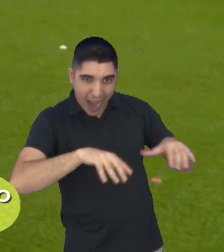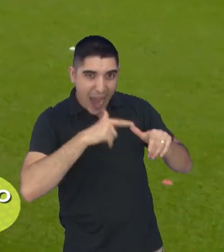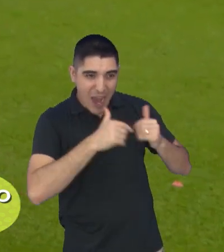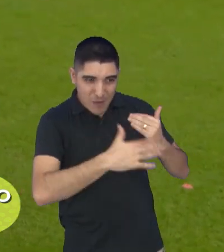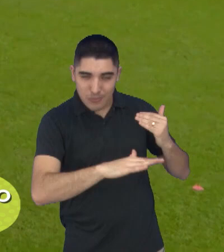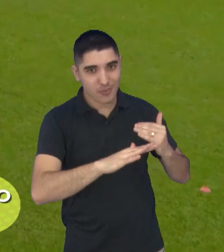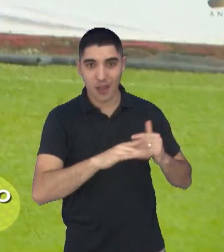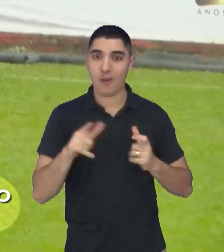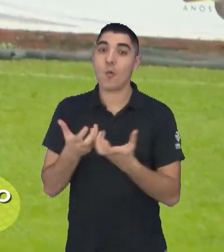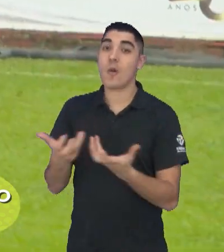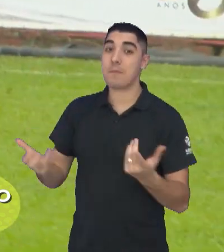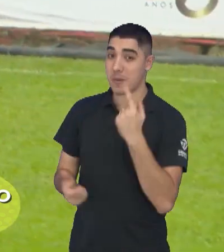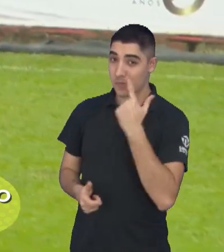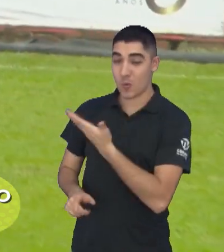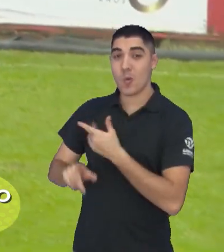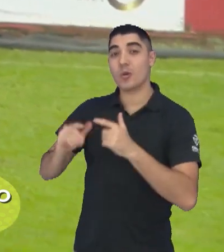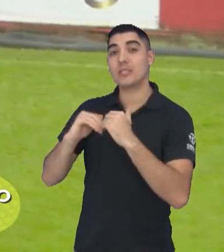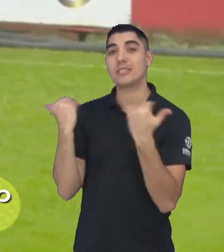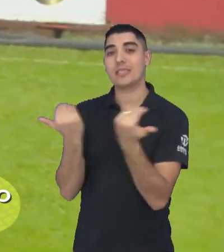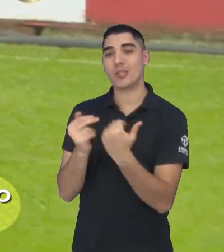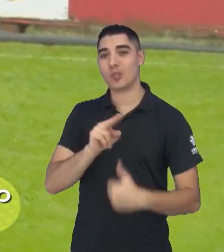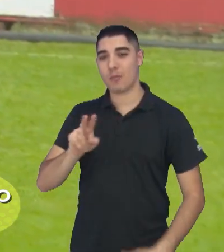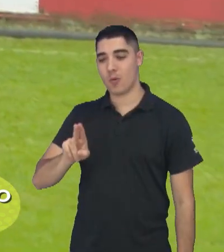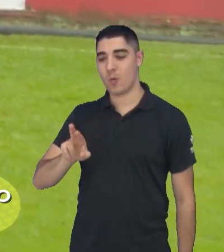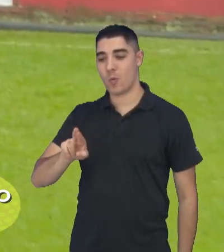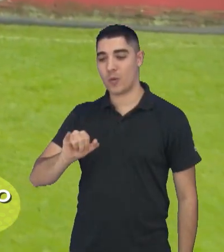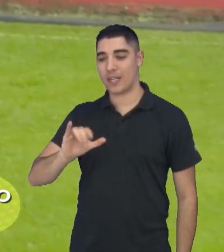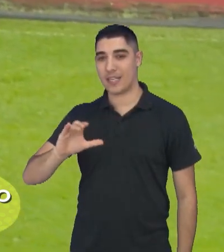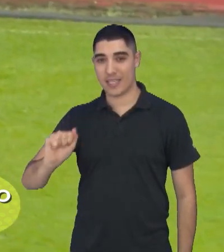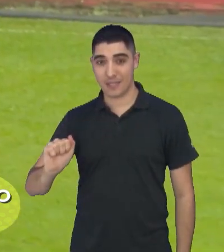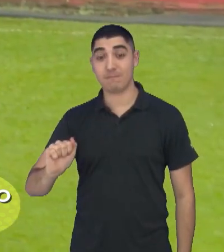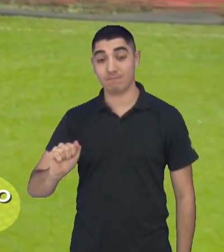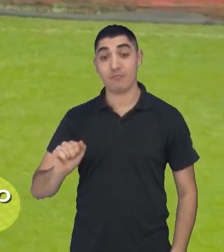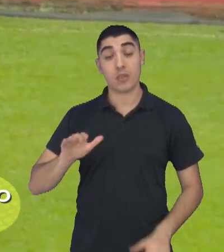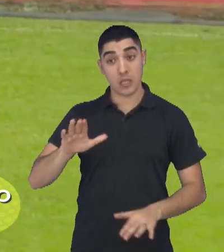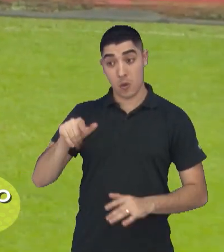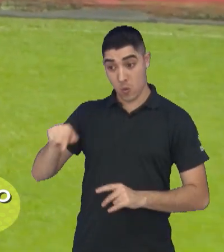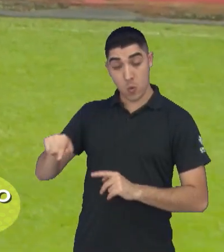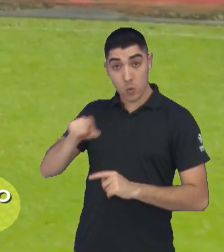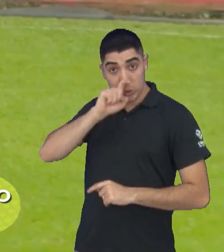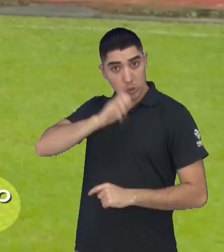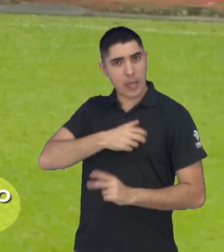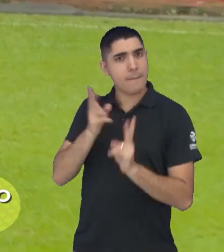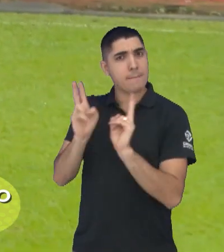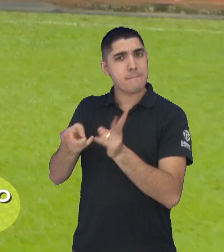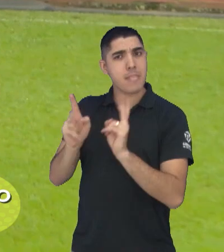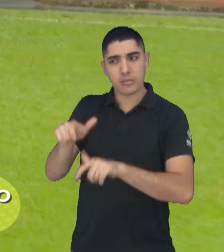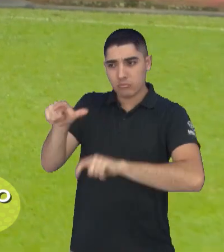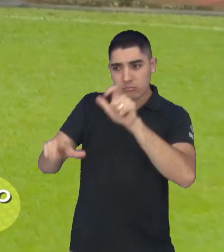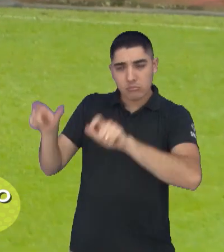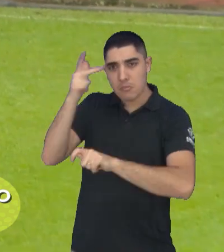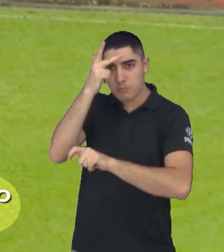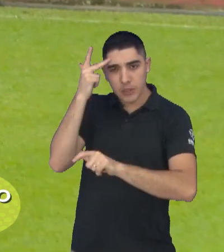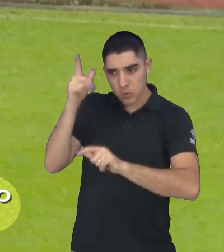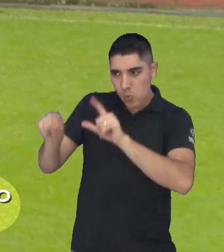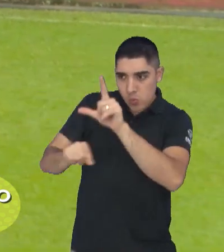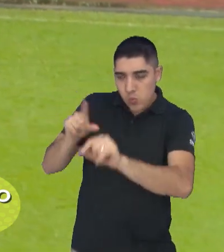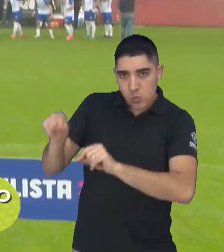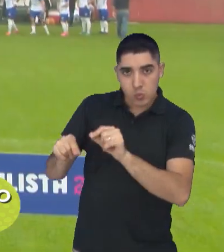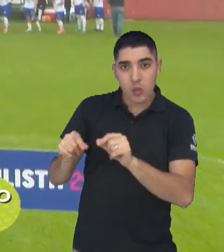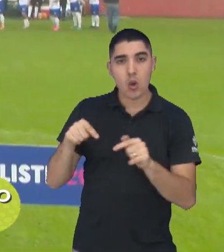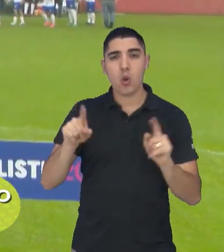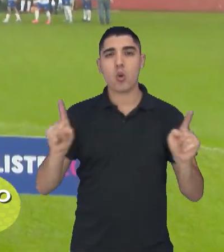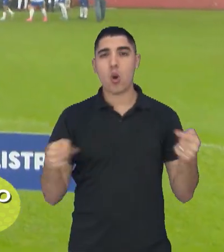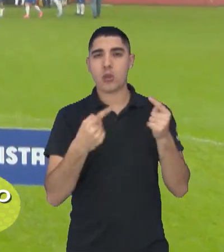gramado do Uricumurça. Para vencer a partida, o time da Águia do Vale manteve a mesma escalação do jogo da classificação contra o